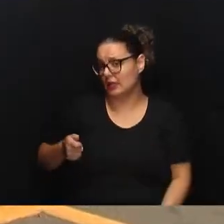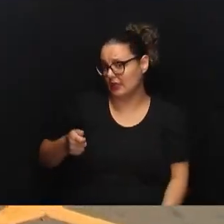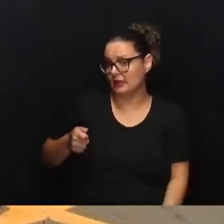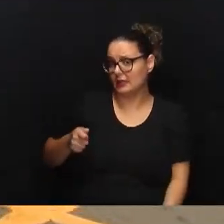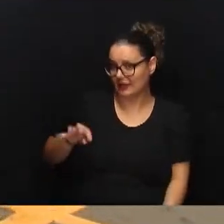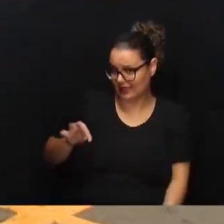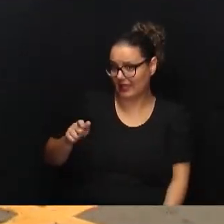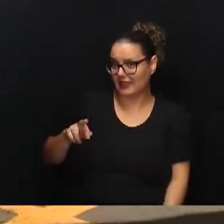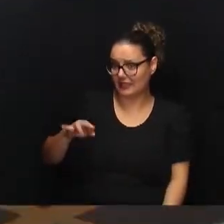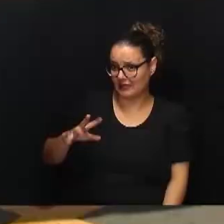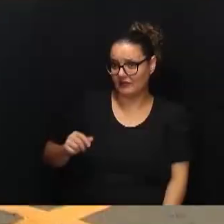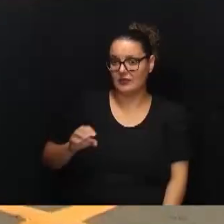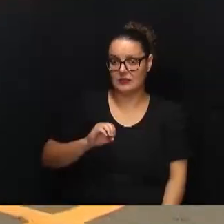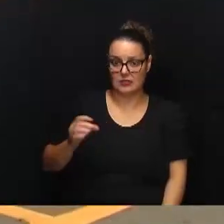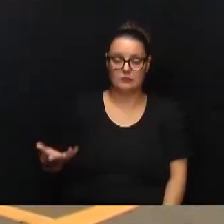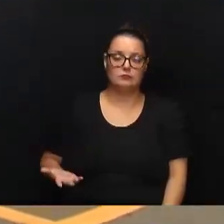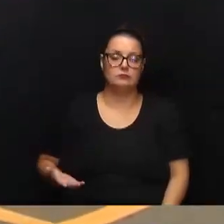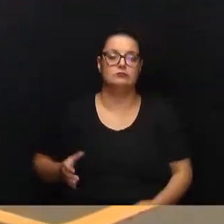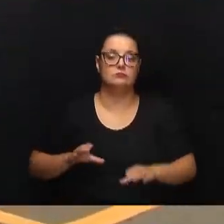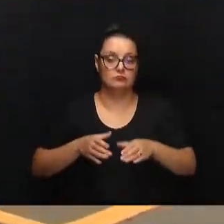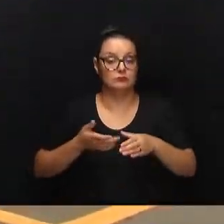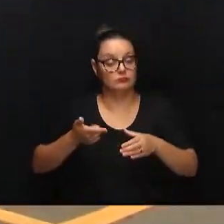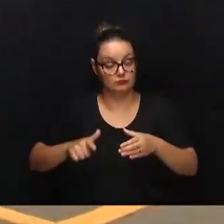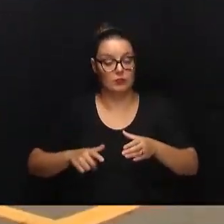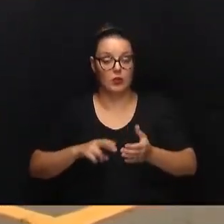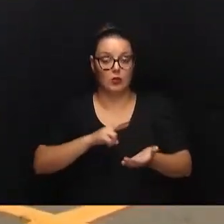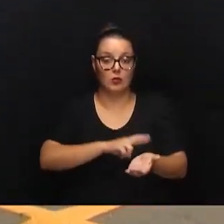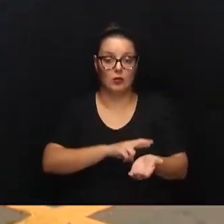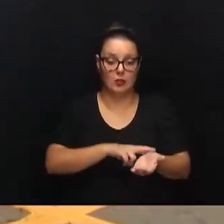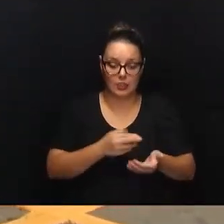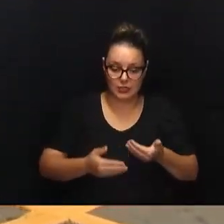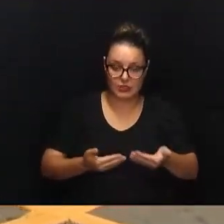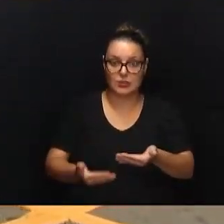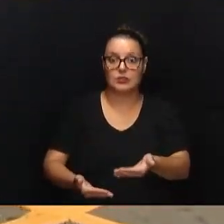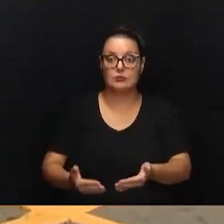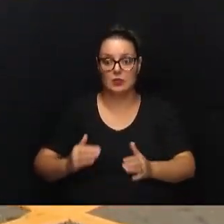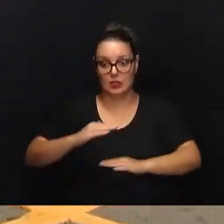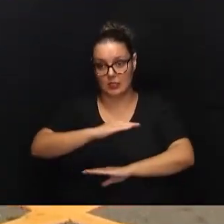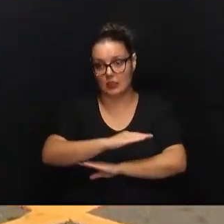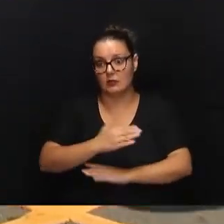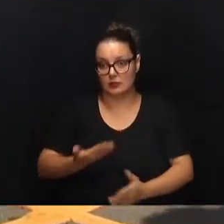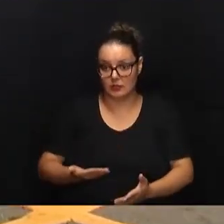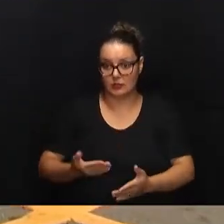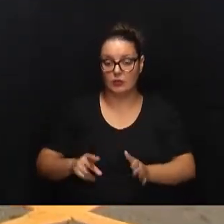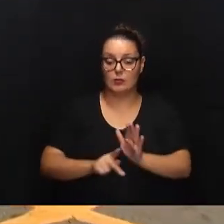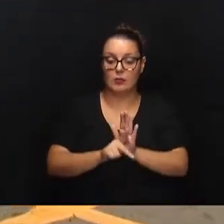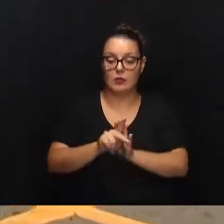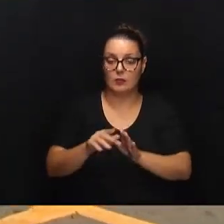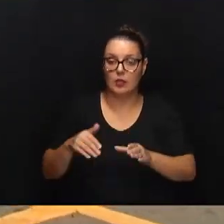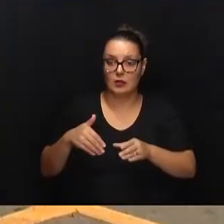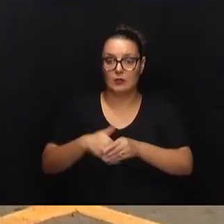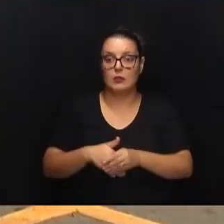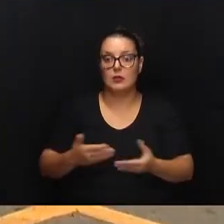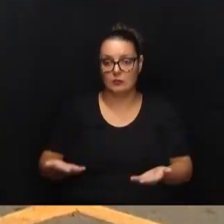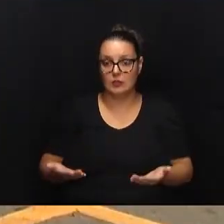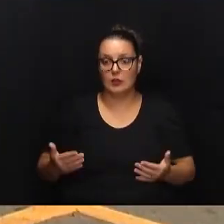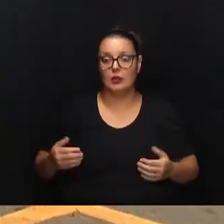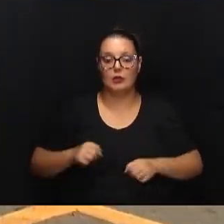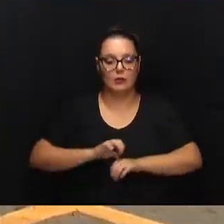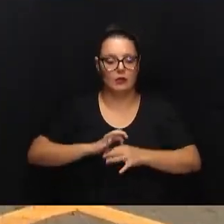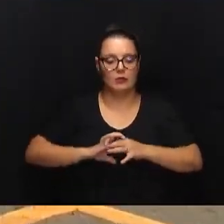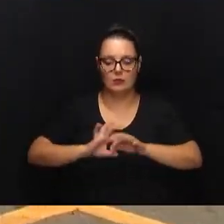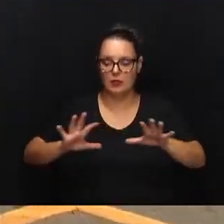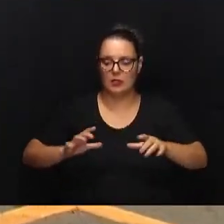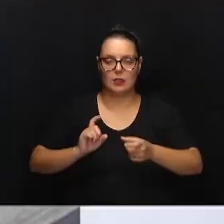a aprovação na comissão e seguindo o rito da casa, agora os projetos serão submetidos aos demais vereadores em